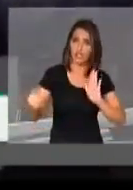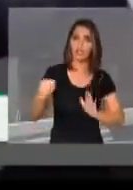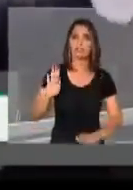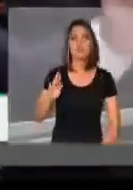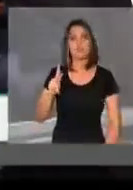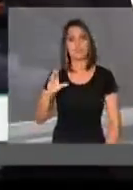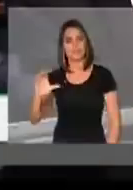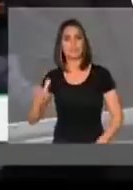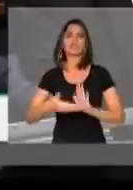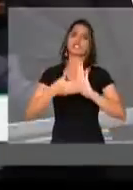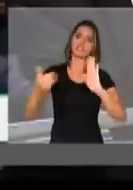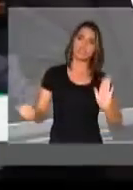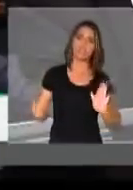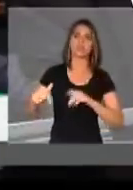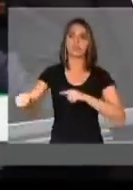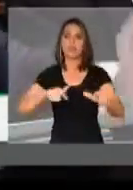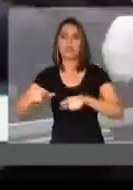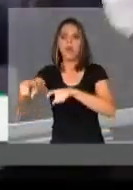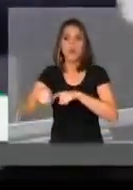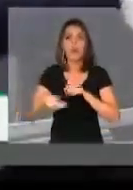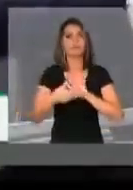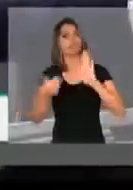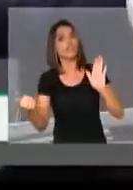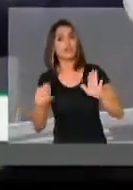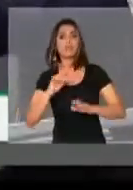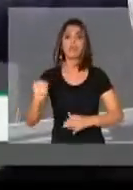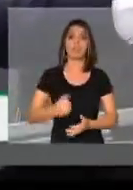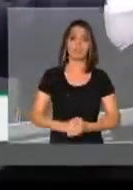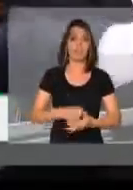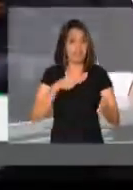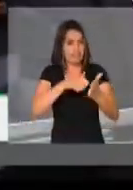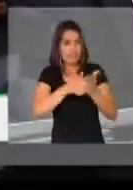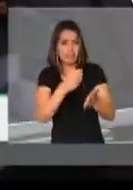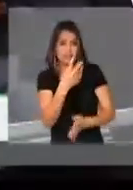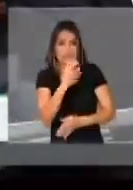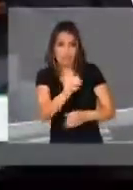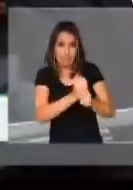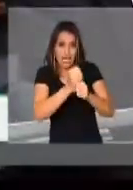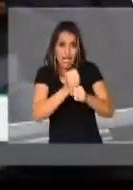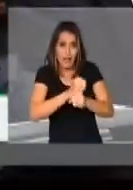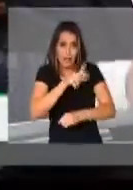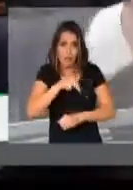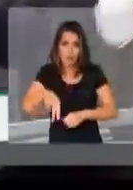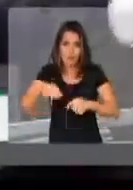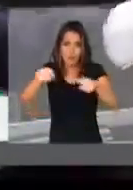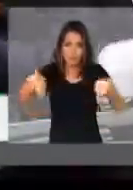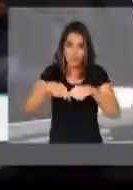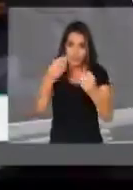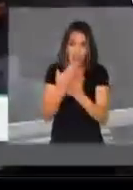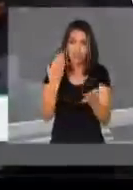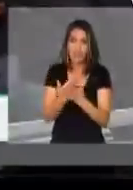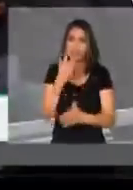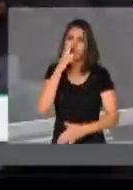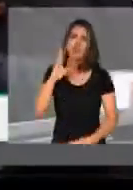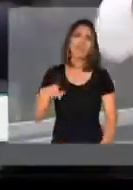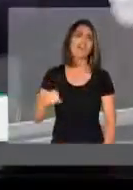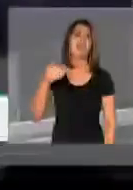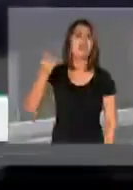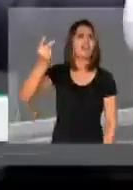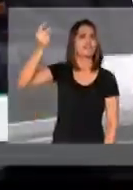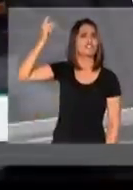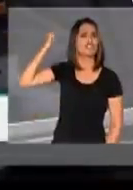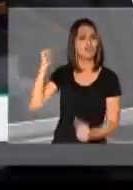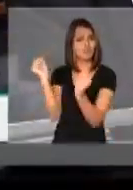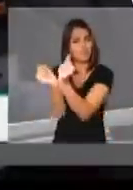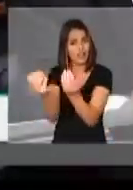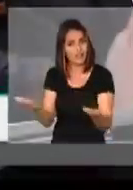BPC, vai tirar o trabalhador rural. Defender 30 anos para professor em sala de aula é coisa de capitão do mato.